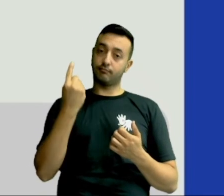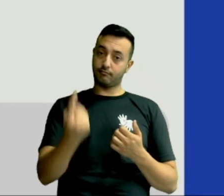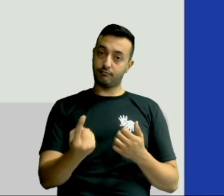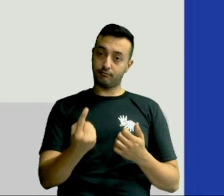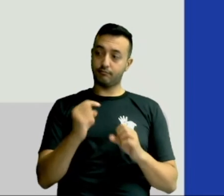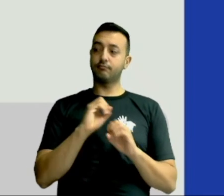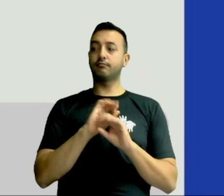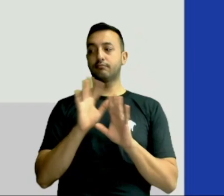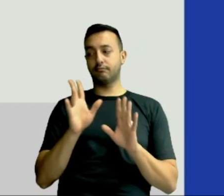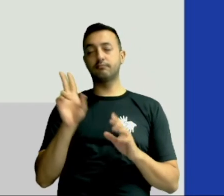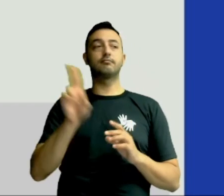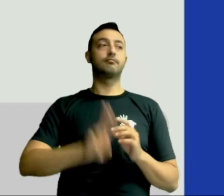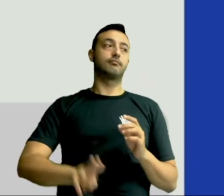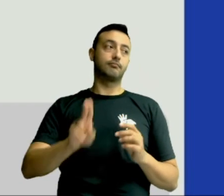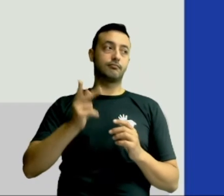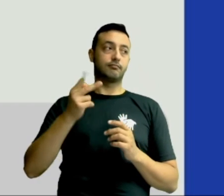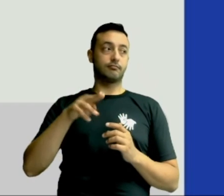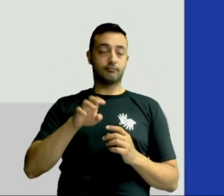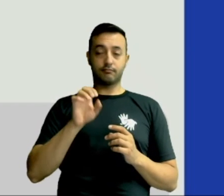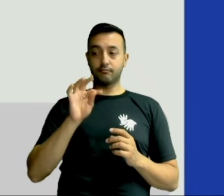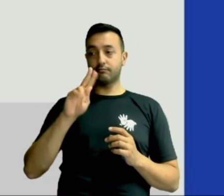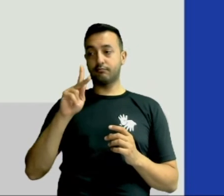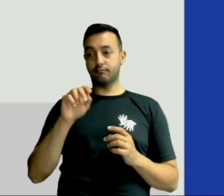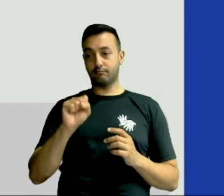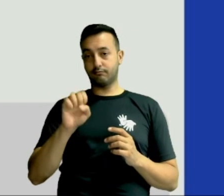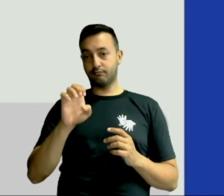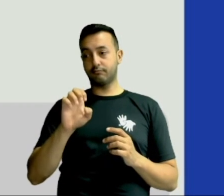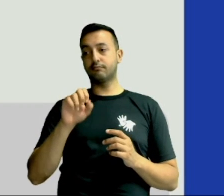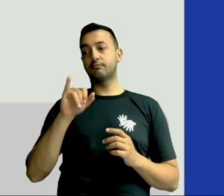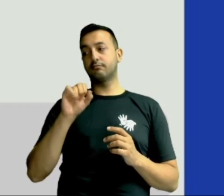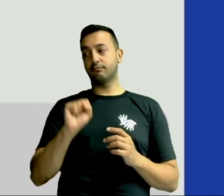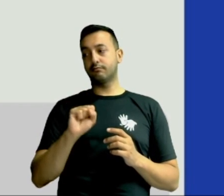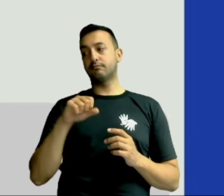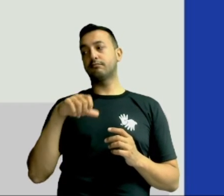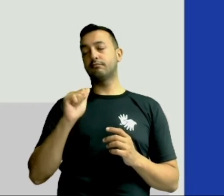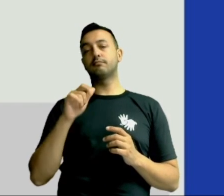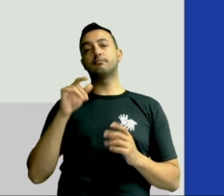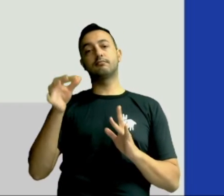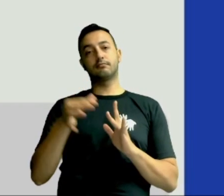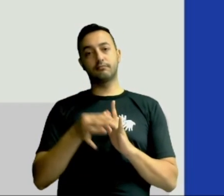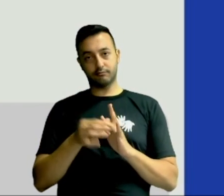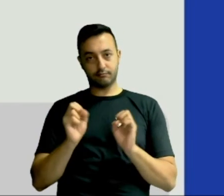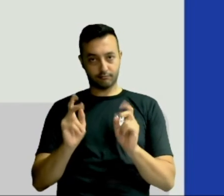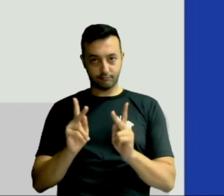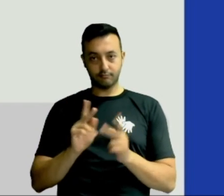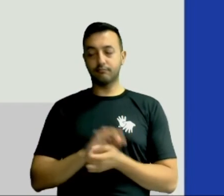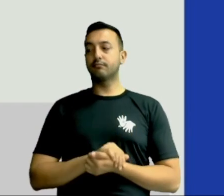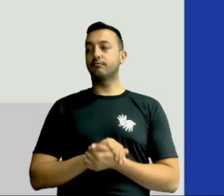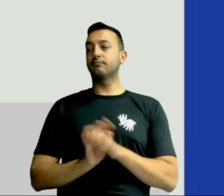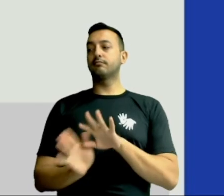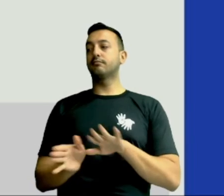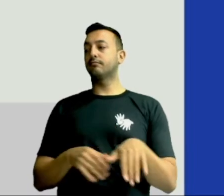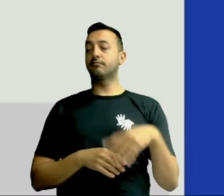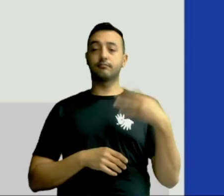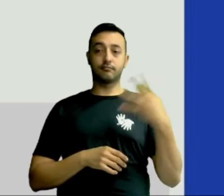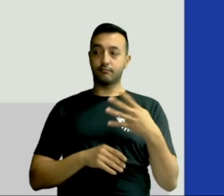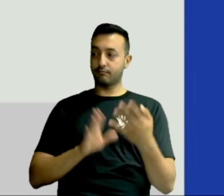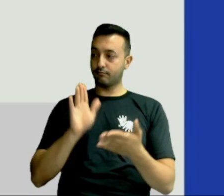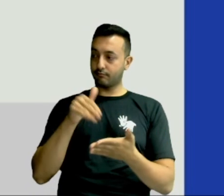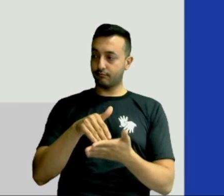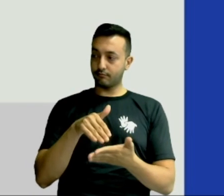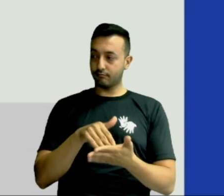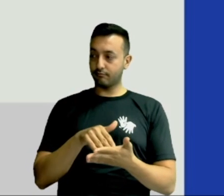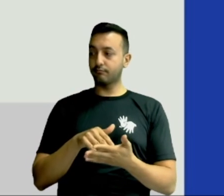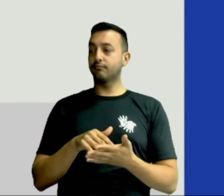claramente vamos utilizar o pronome diz dizes a Ranger Ok e na quarta e última